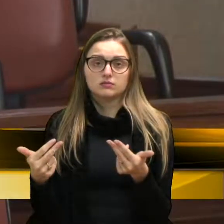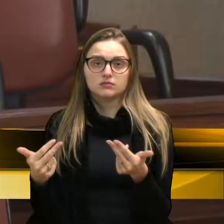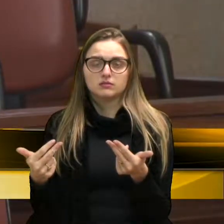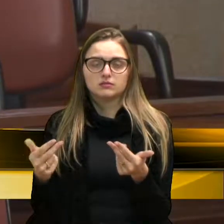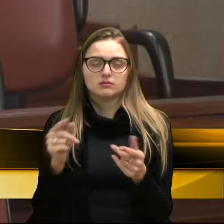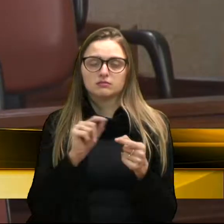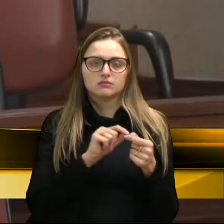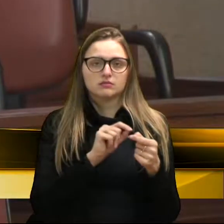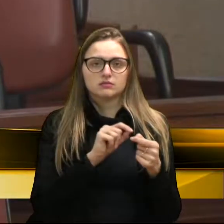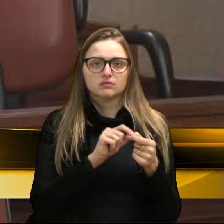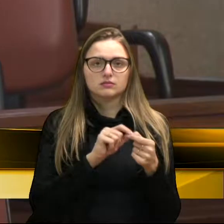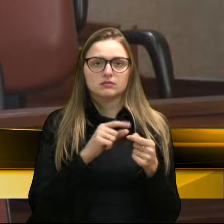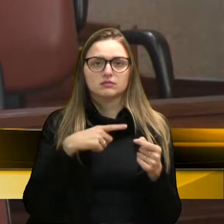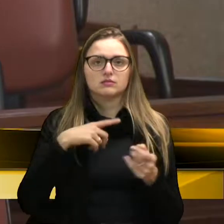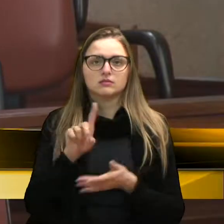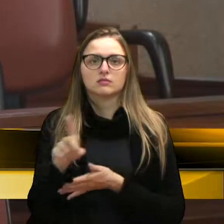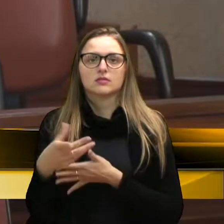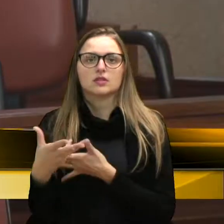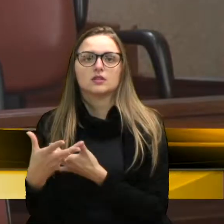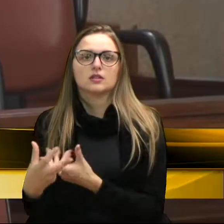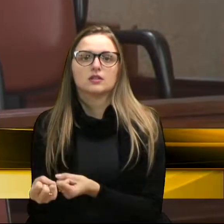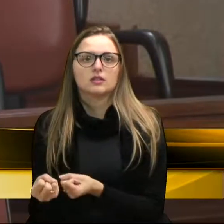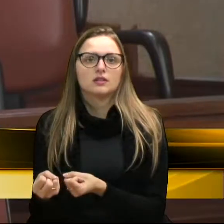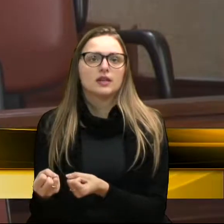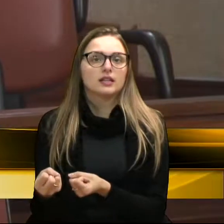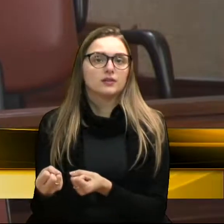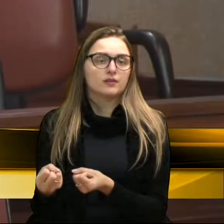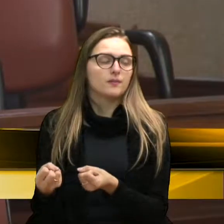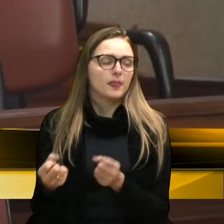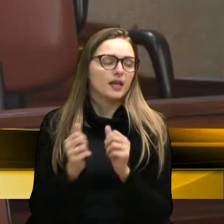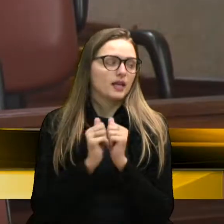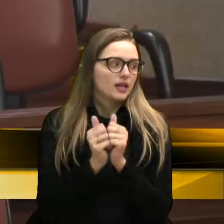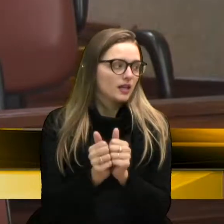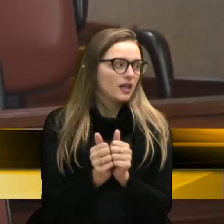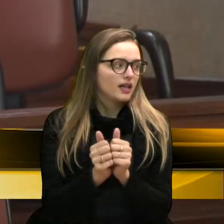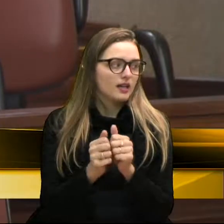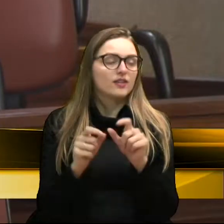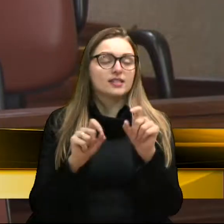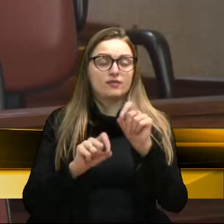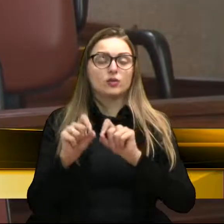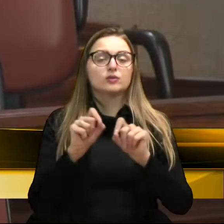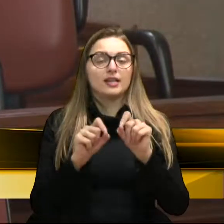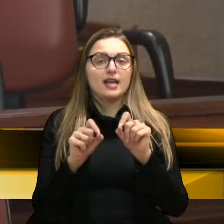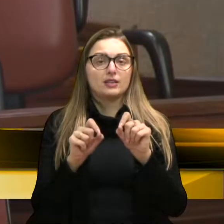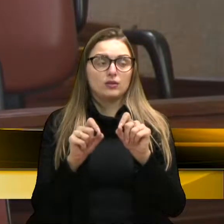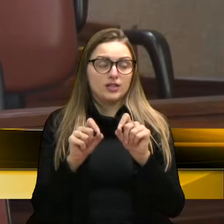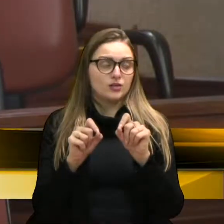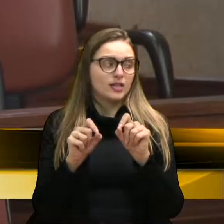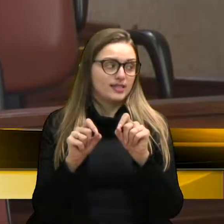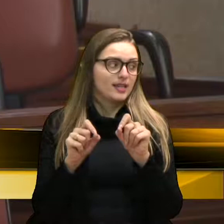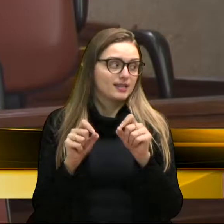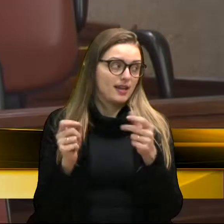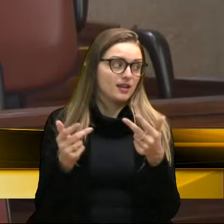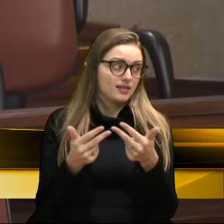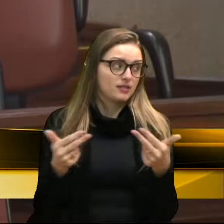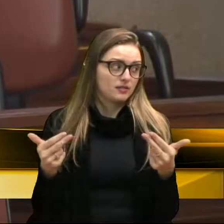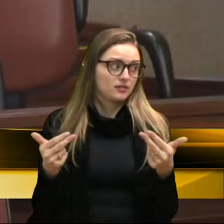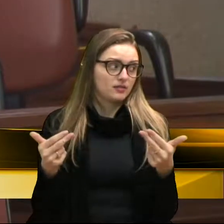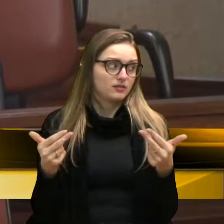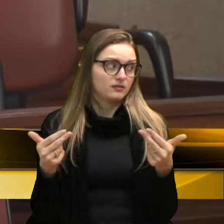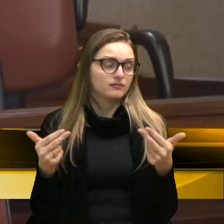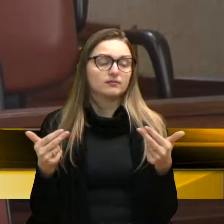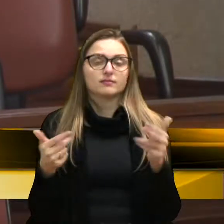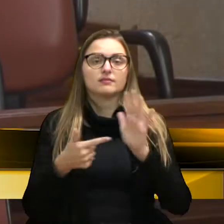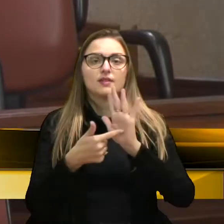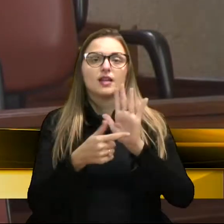fazendo com que a renúncia que será gerada pela lei pretendida seja irregular, conforme se verifica também